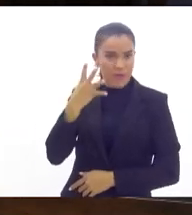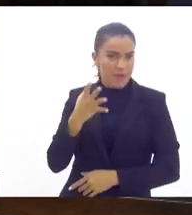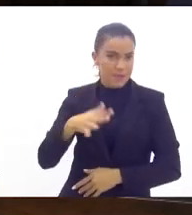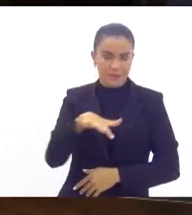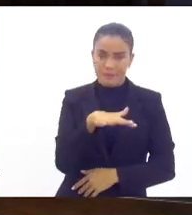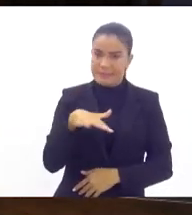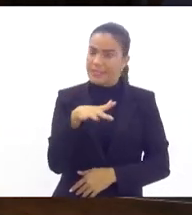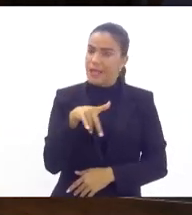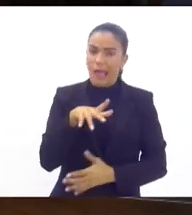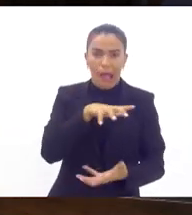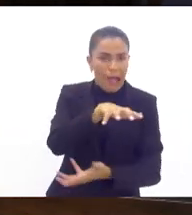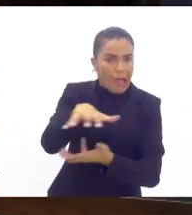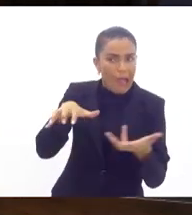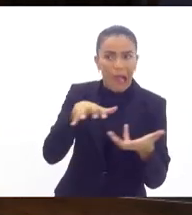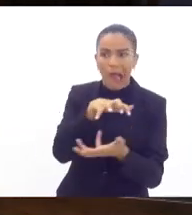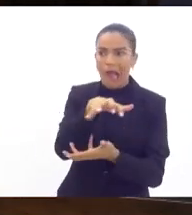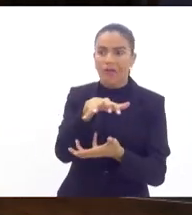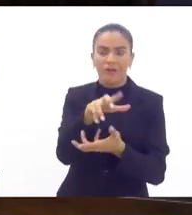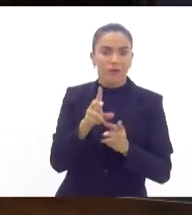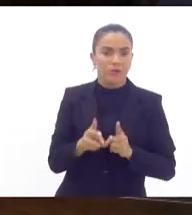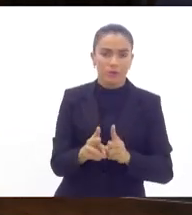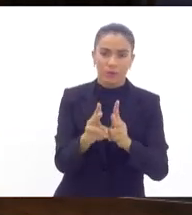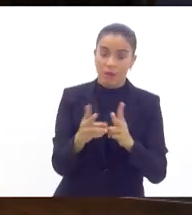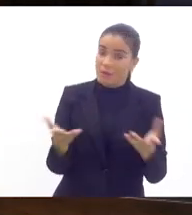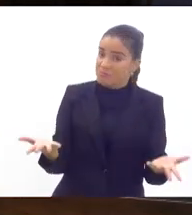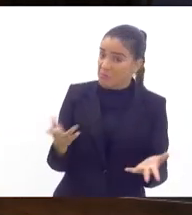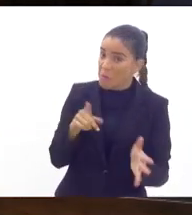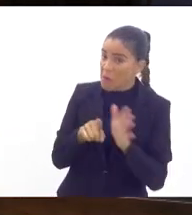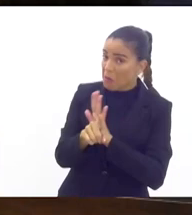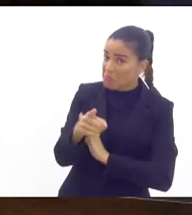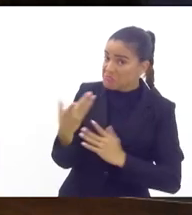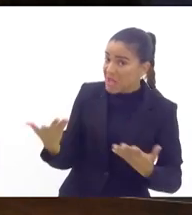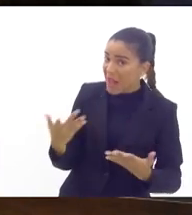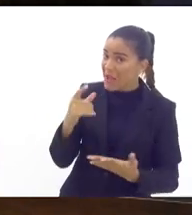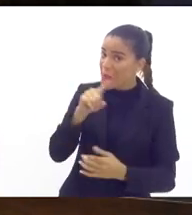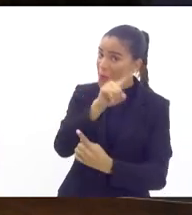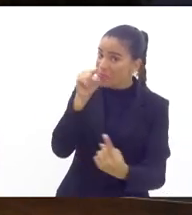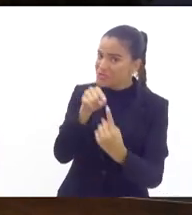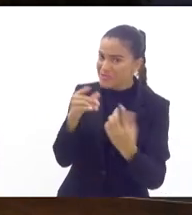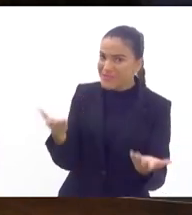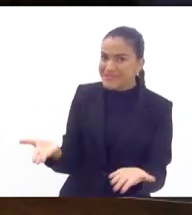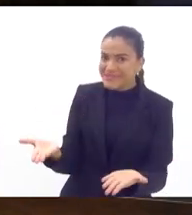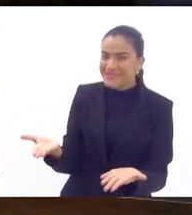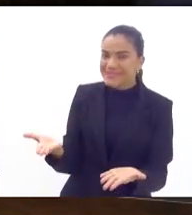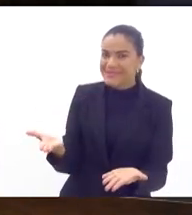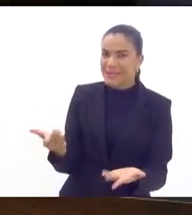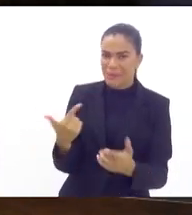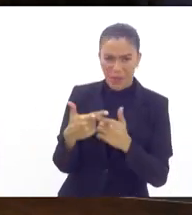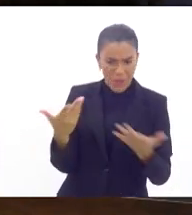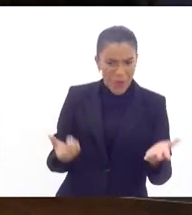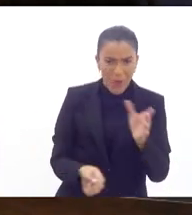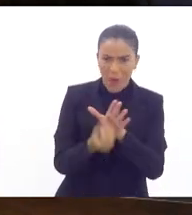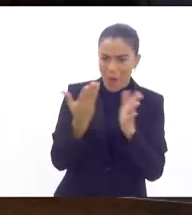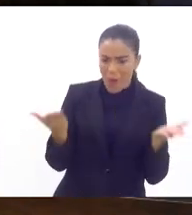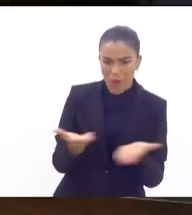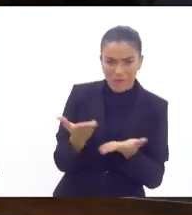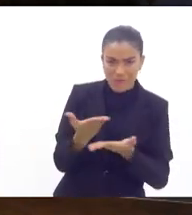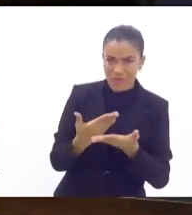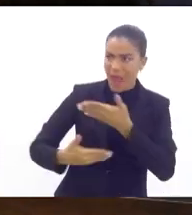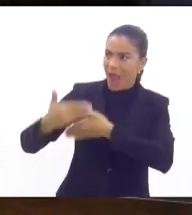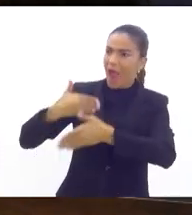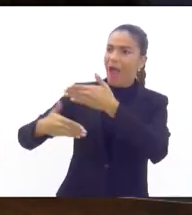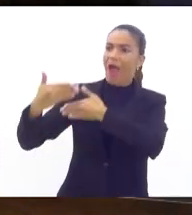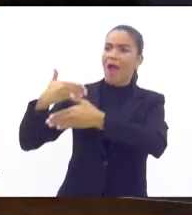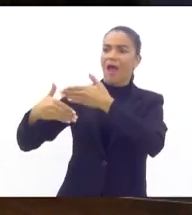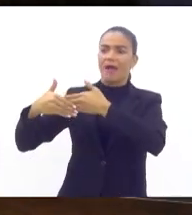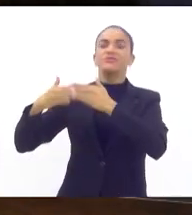desorna ela vai continuar o caos vai continuar E aí eu pergunto será que realmente não é essa ideia porque não é possível isso não vem de hoje e nada vem sendo feito